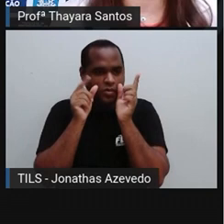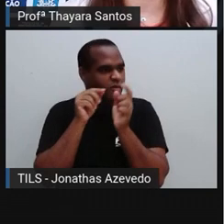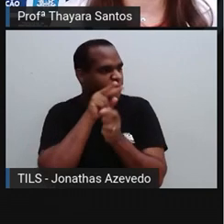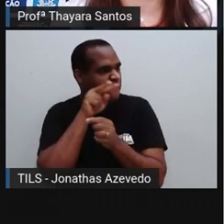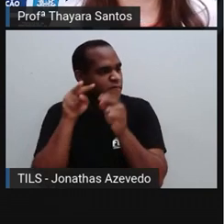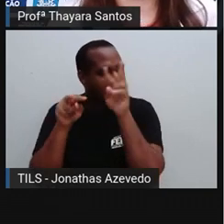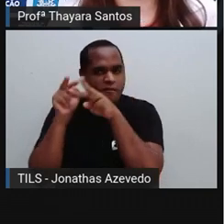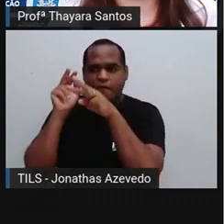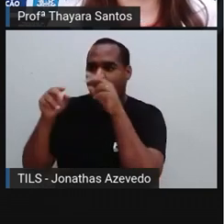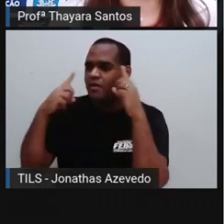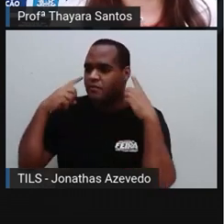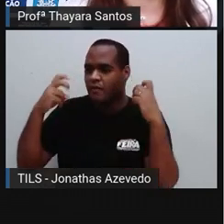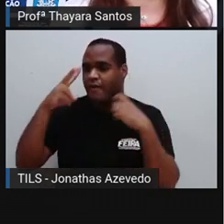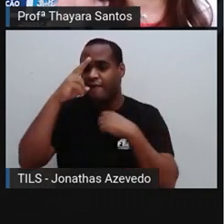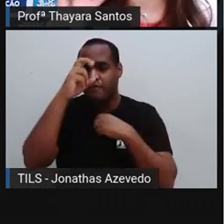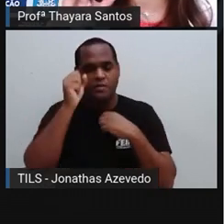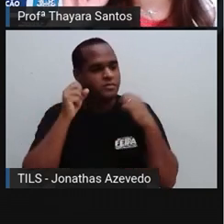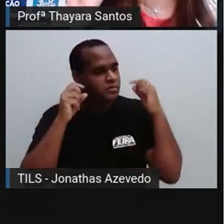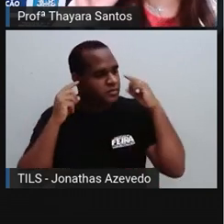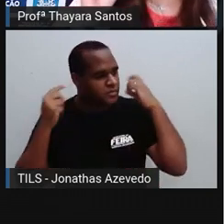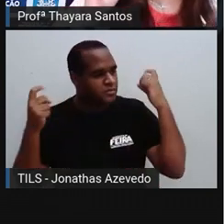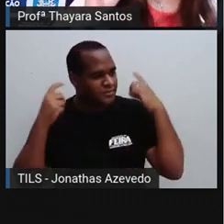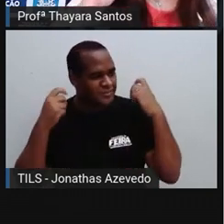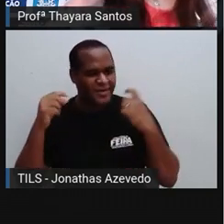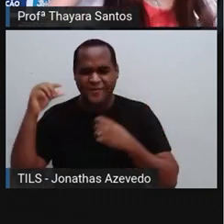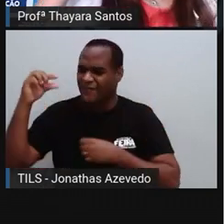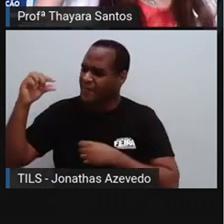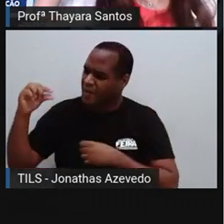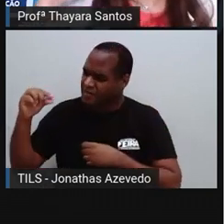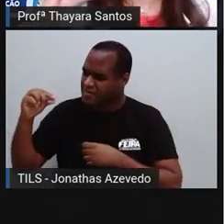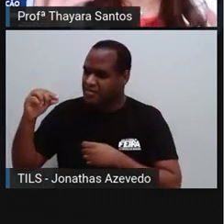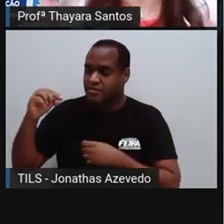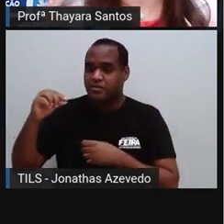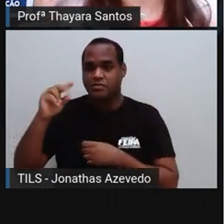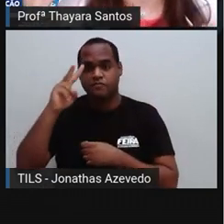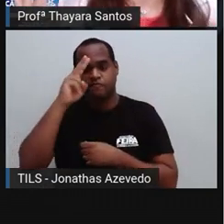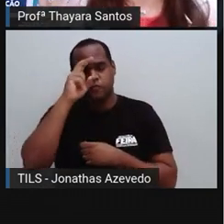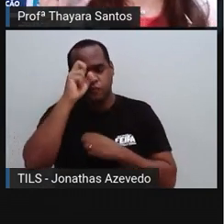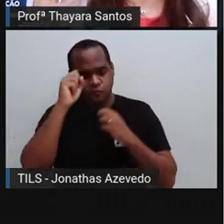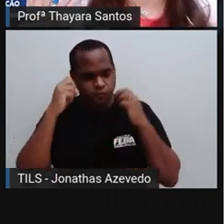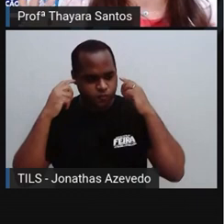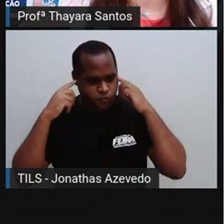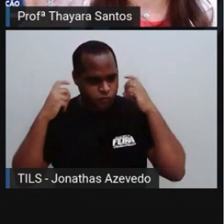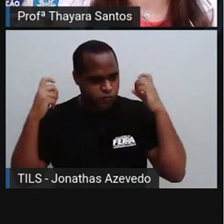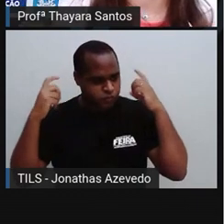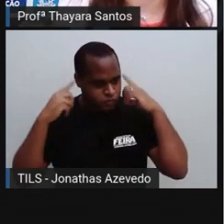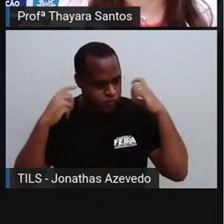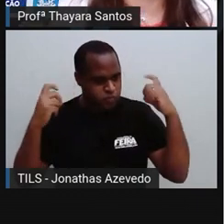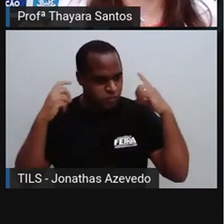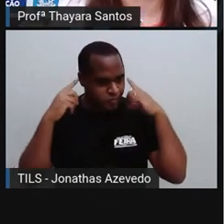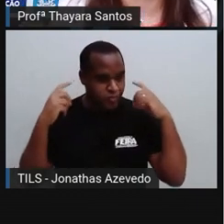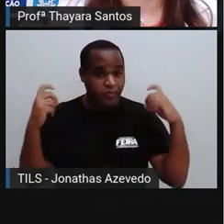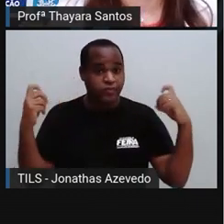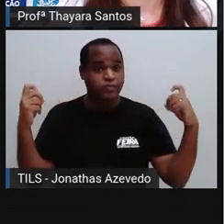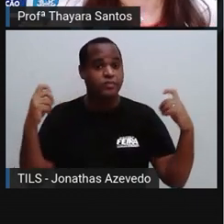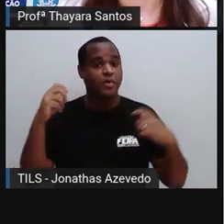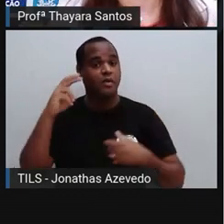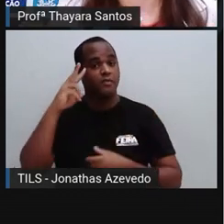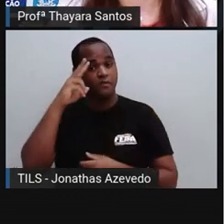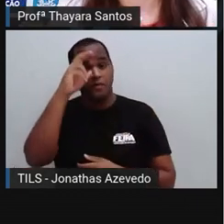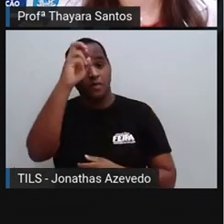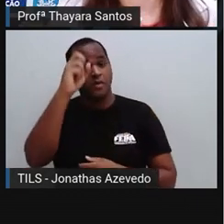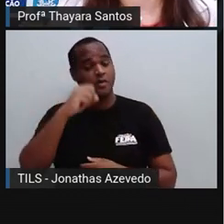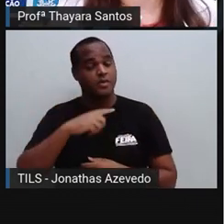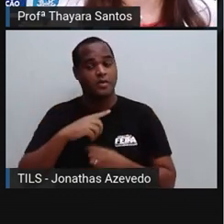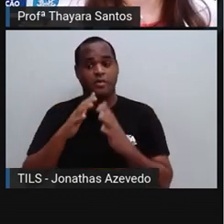muitas cores e sons mais fortes, né? Aquele som que antes era baixinho, ela começa a ter uma percepção maior dele.